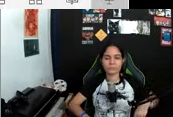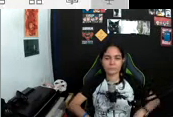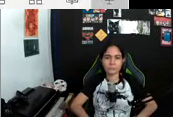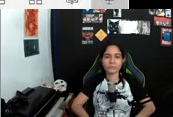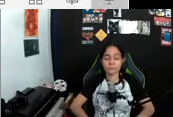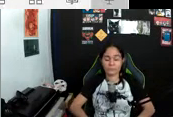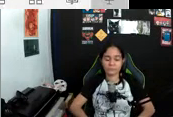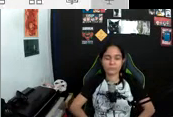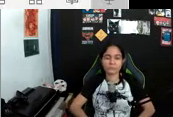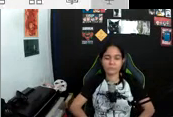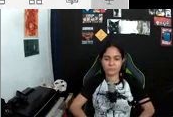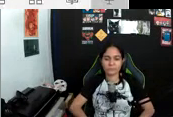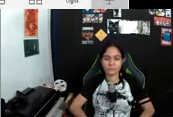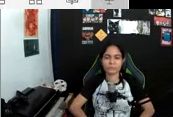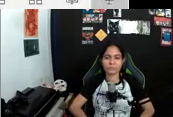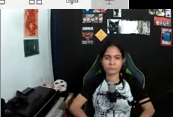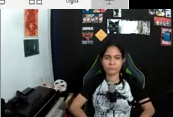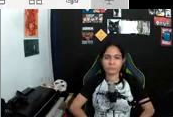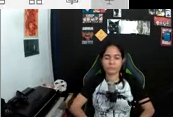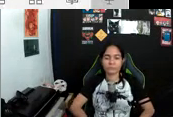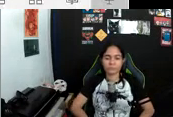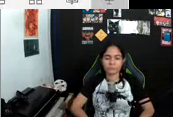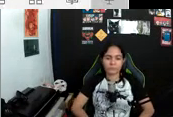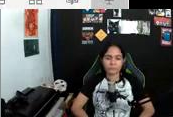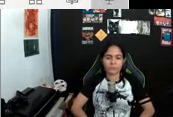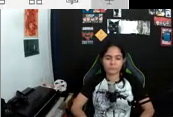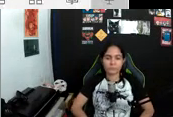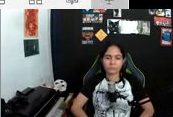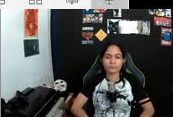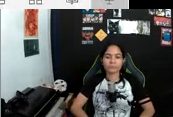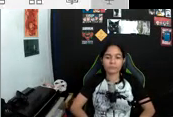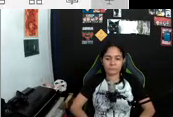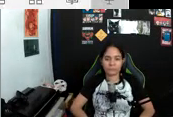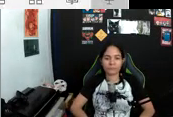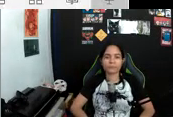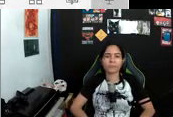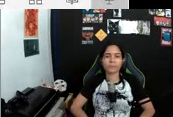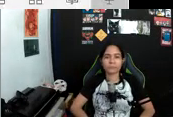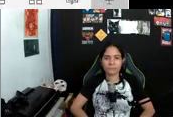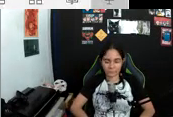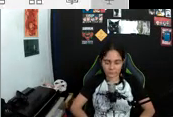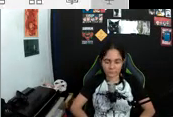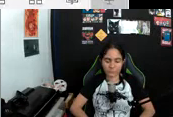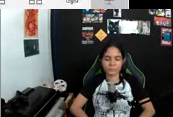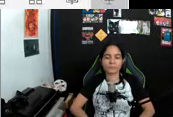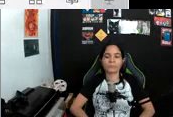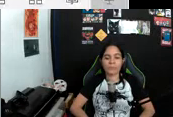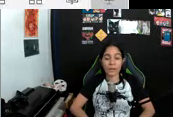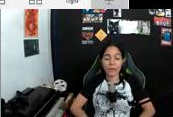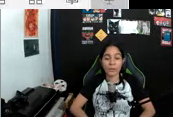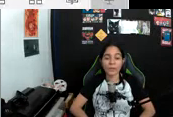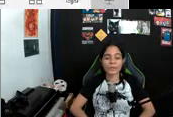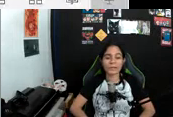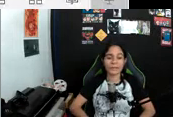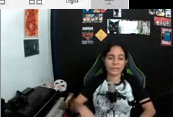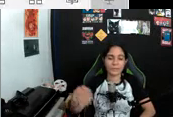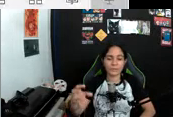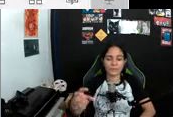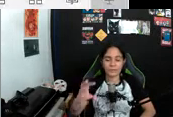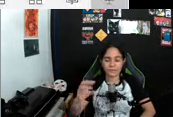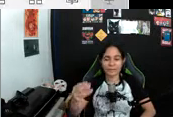ali tudinho. Então, eu entendo. Quando uma pessoa chegar para mim e dizer isso, eu acredito, porque eu passei, eu sofri na pele. Não,